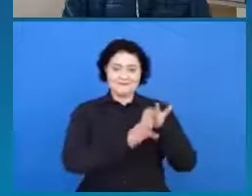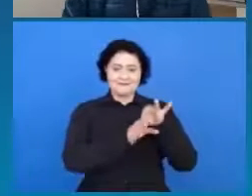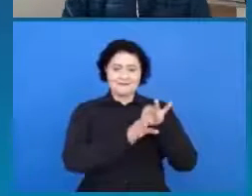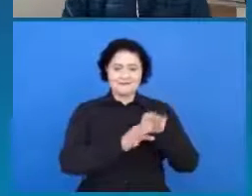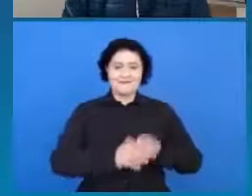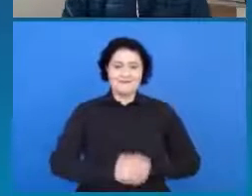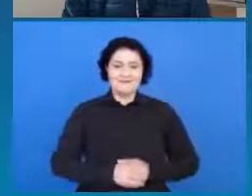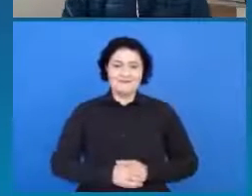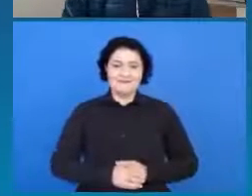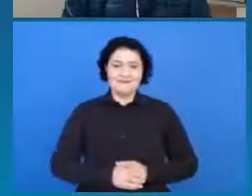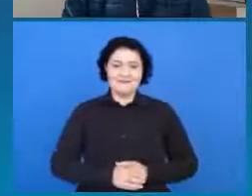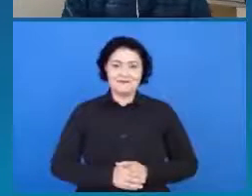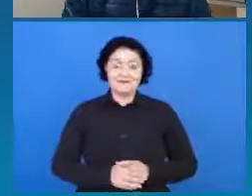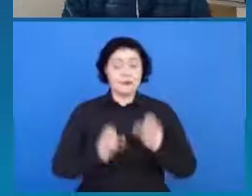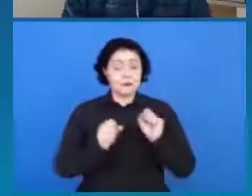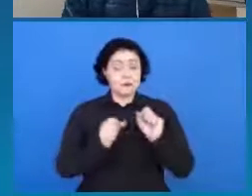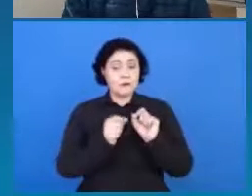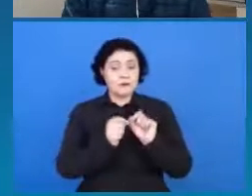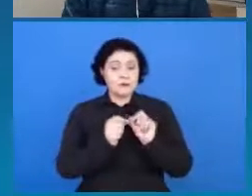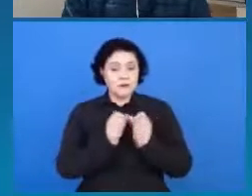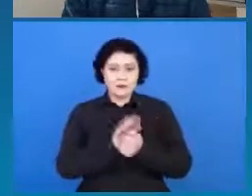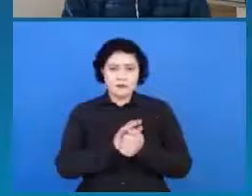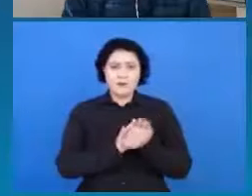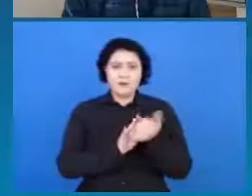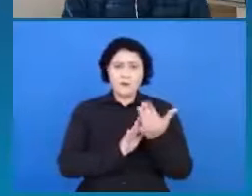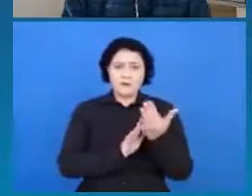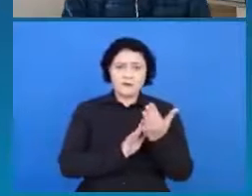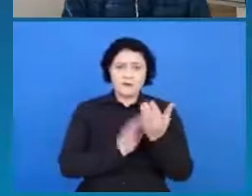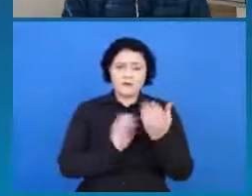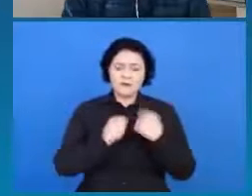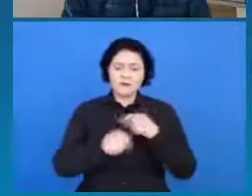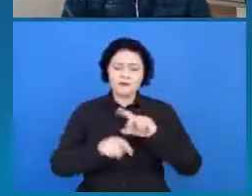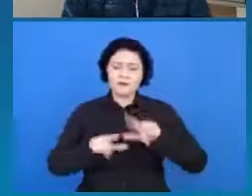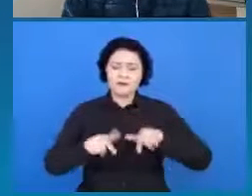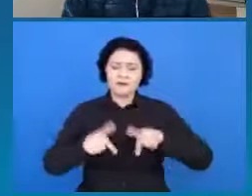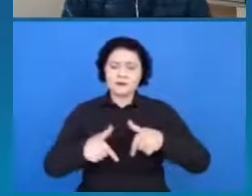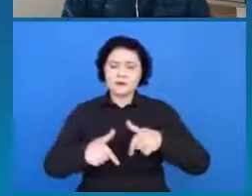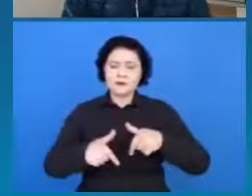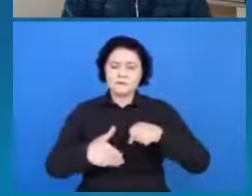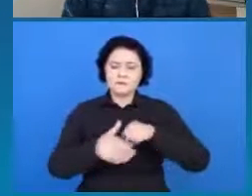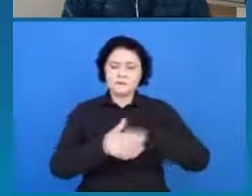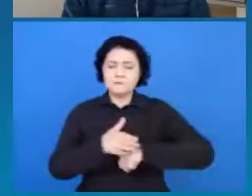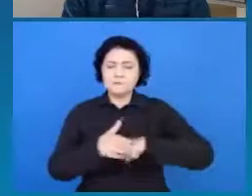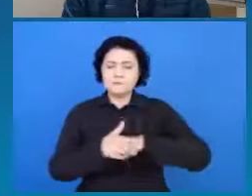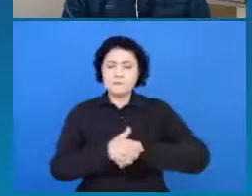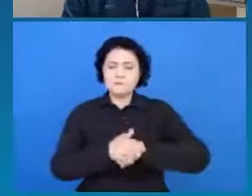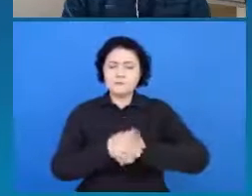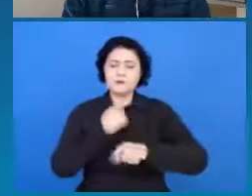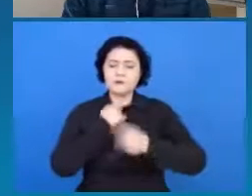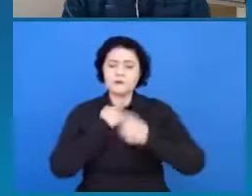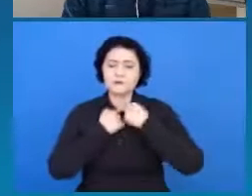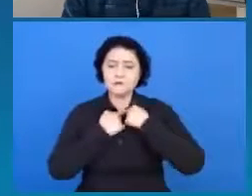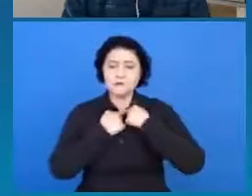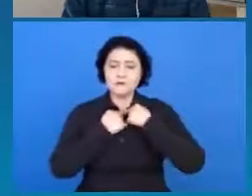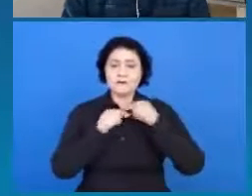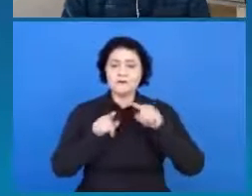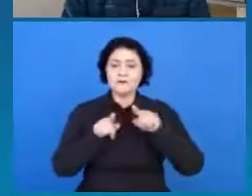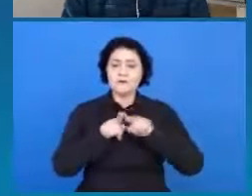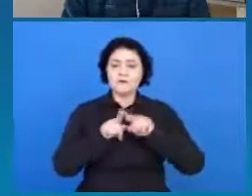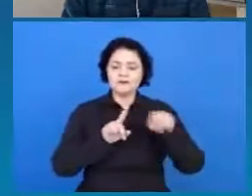nós podemos fazer muito precisamos agir com vontade com perseverança ter a alegria do dever